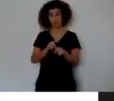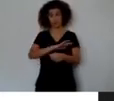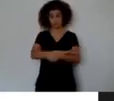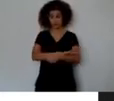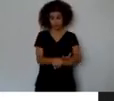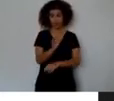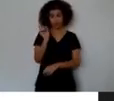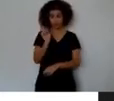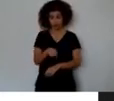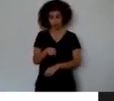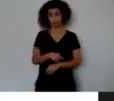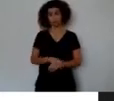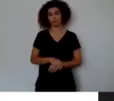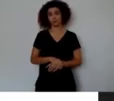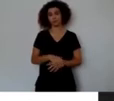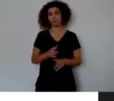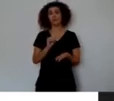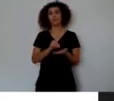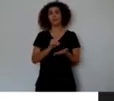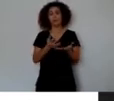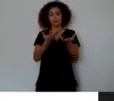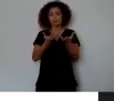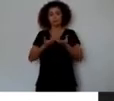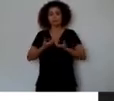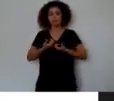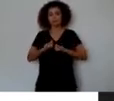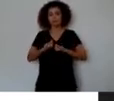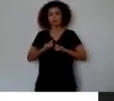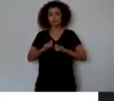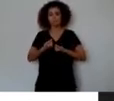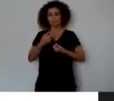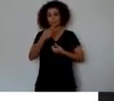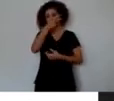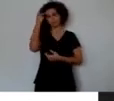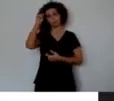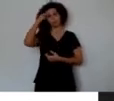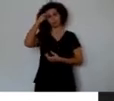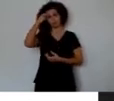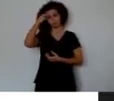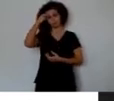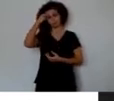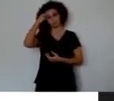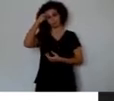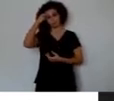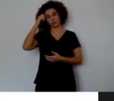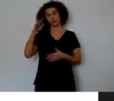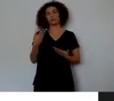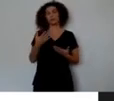como deveriam. Em uma entrevista dele que eu li também, ele cita exemplos da prática clínica